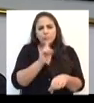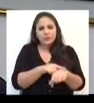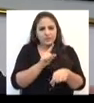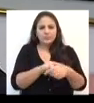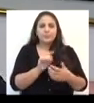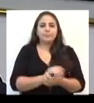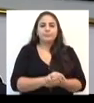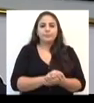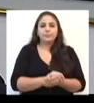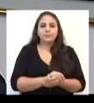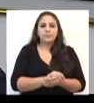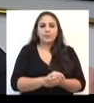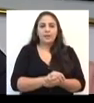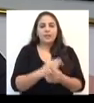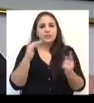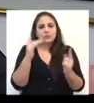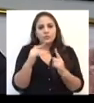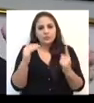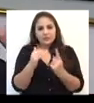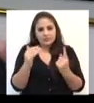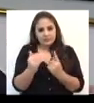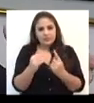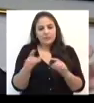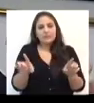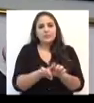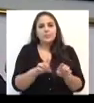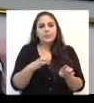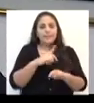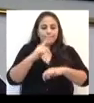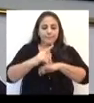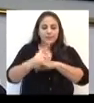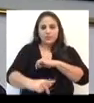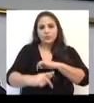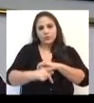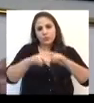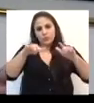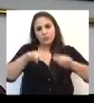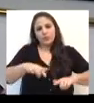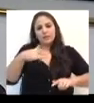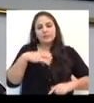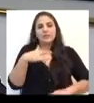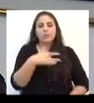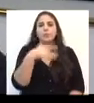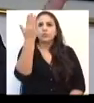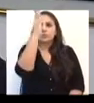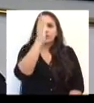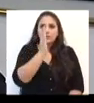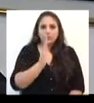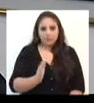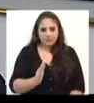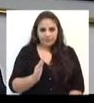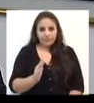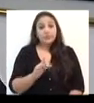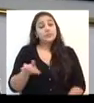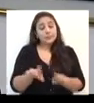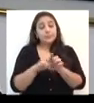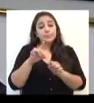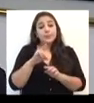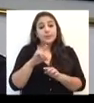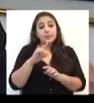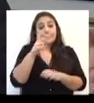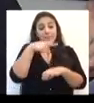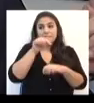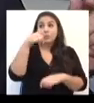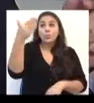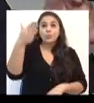ela prospecta e Passo Fundo para um cenário de saúde nacional e internacional. Não é de